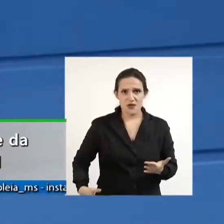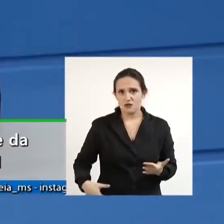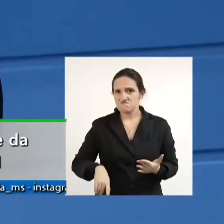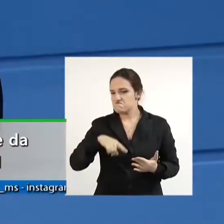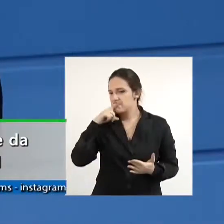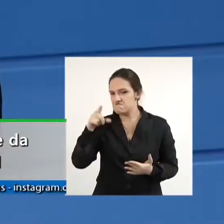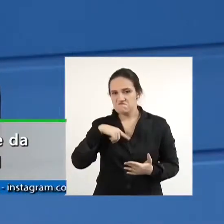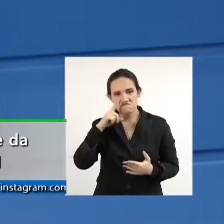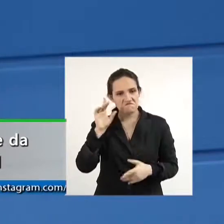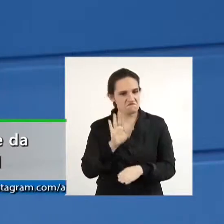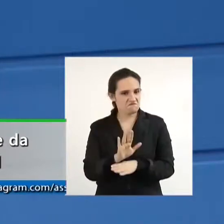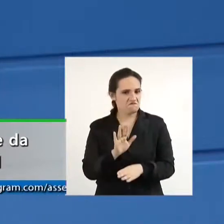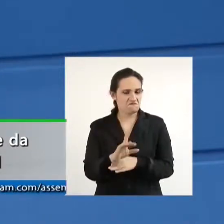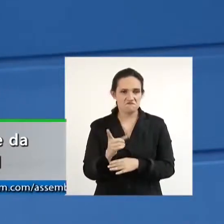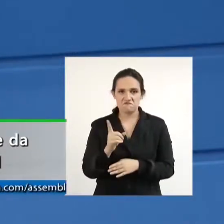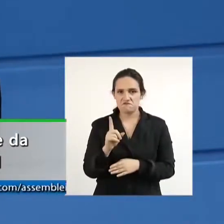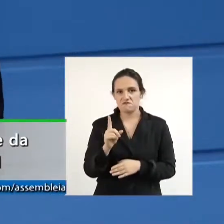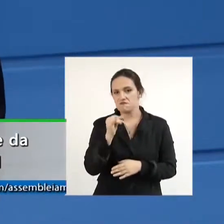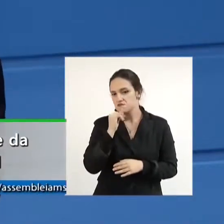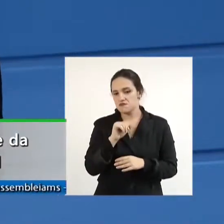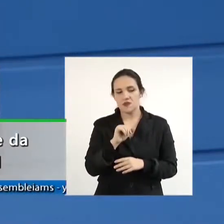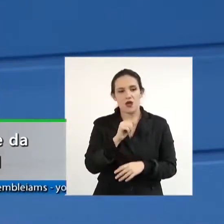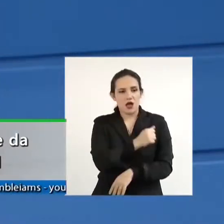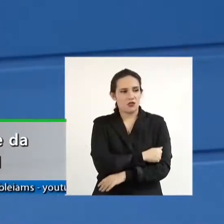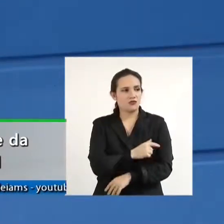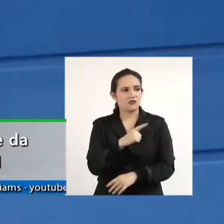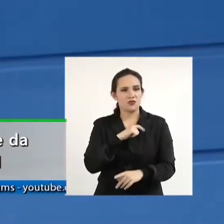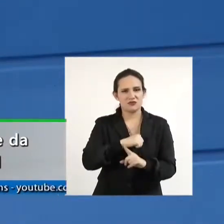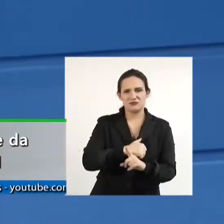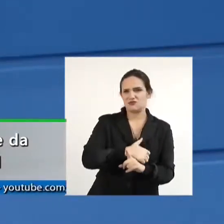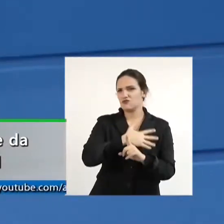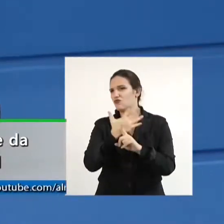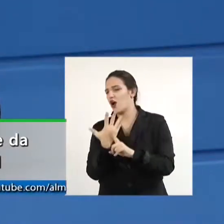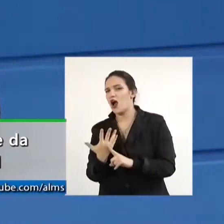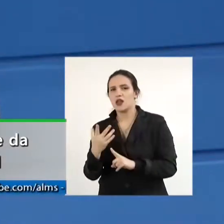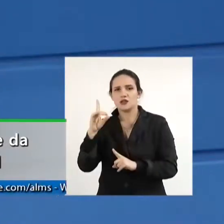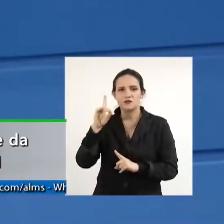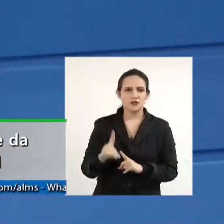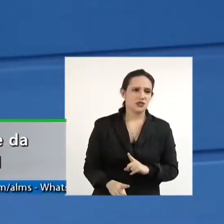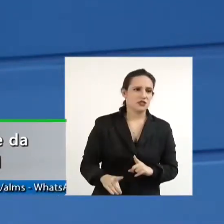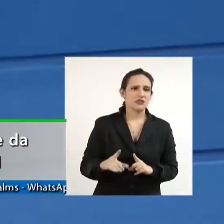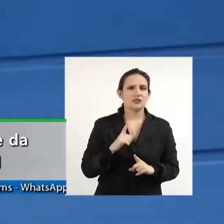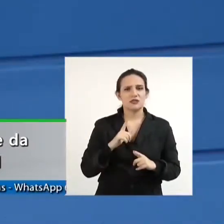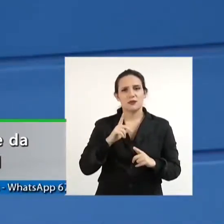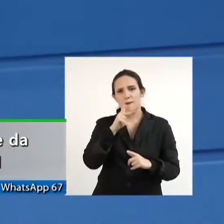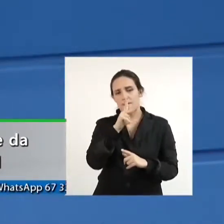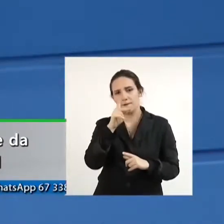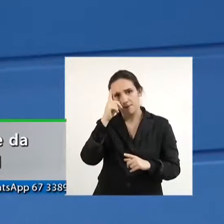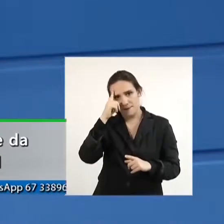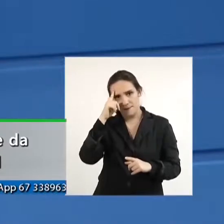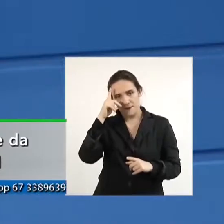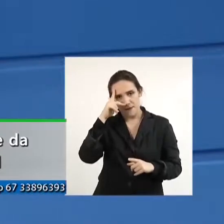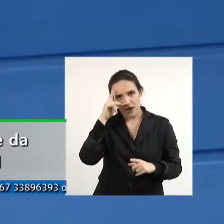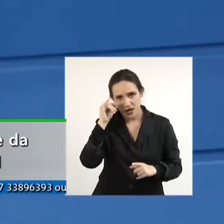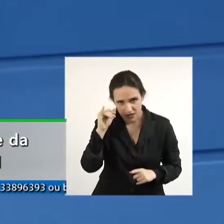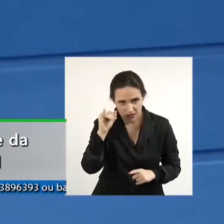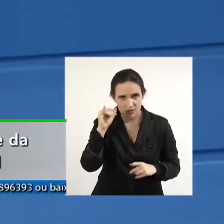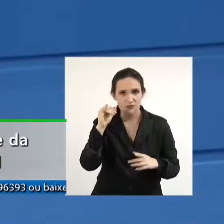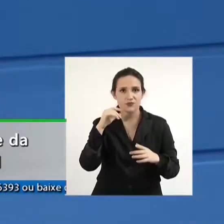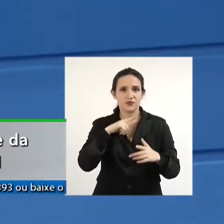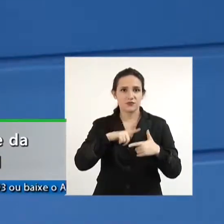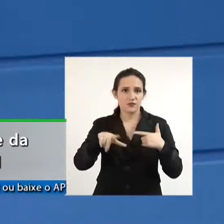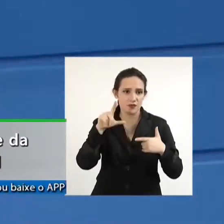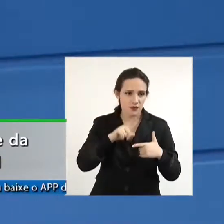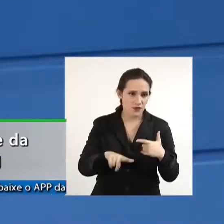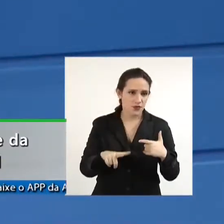com deficiências múltiplas, com paralisia cerebral, com várias síndromes que só